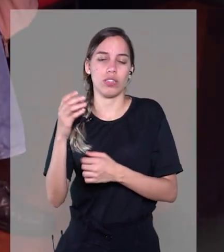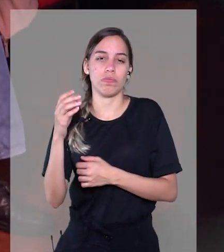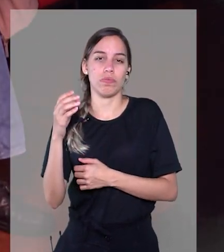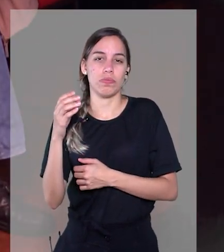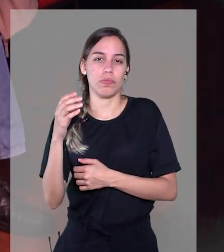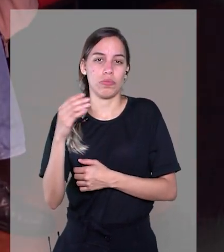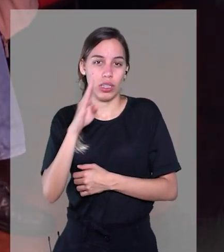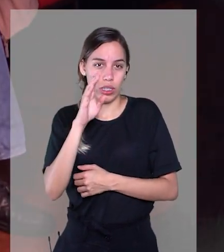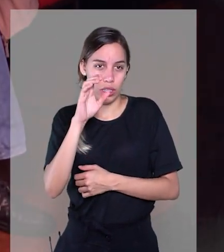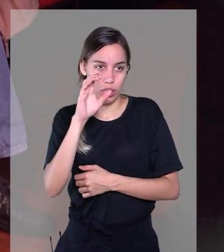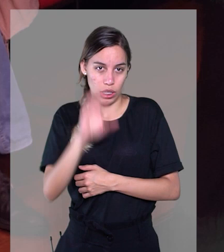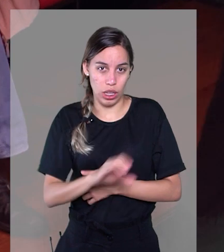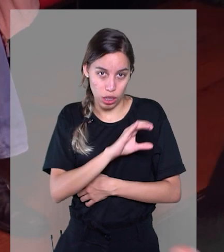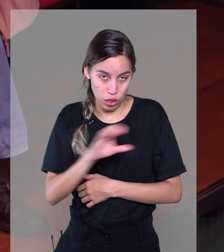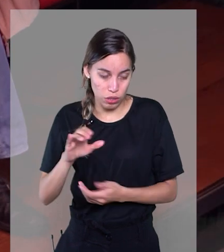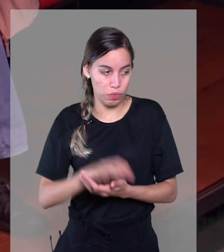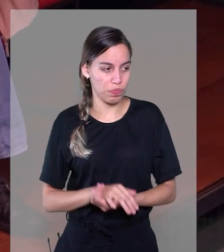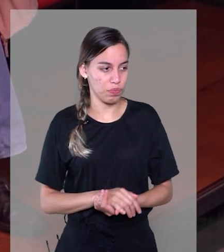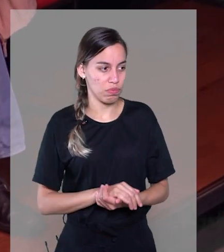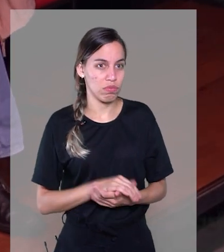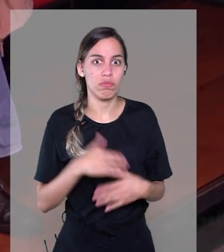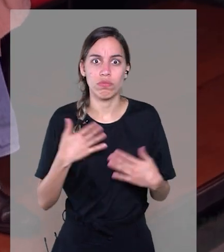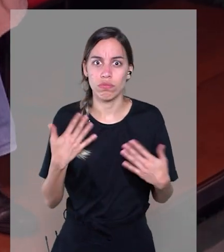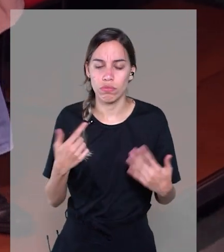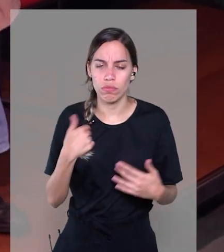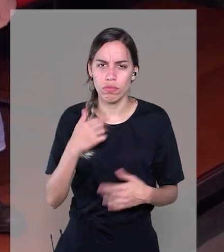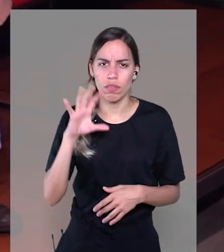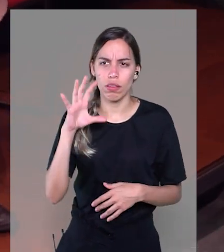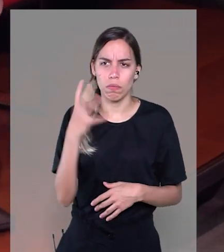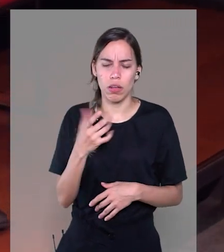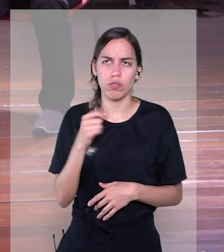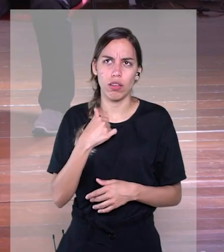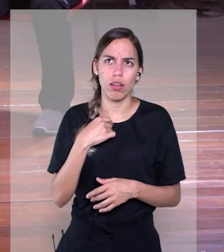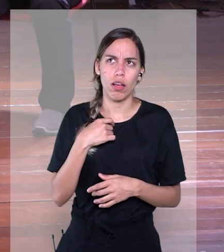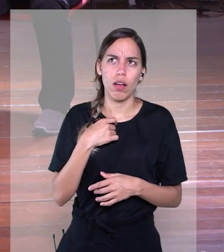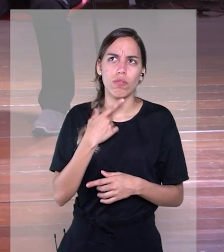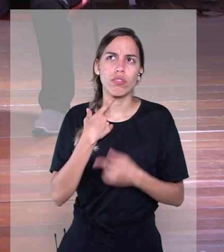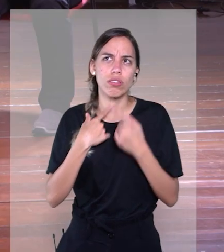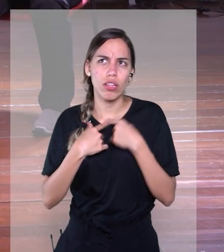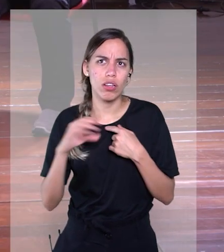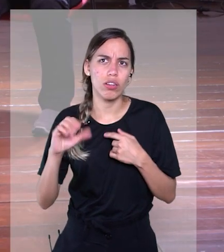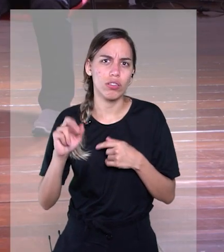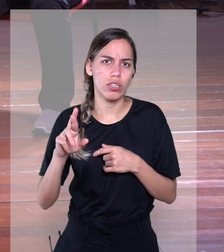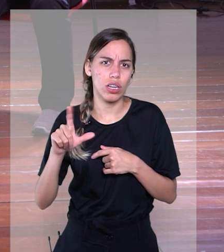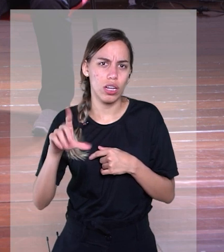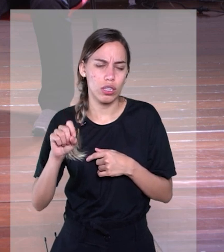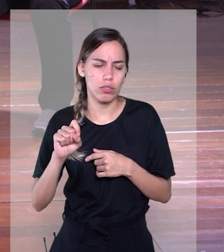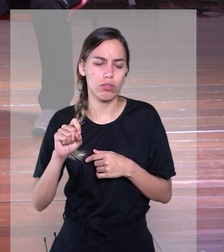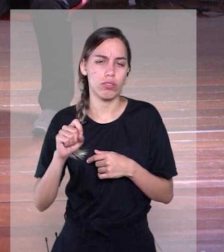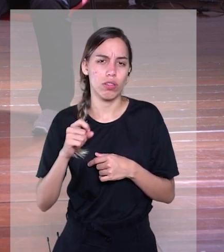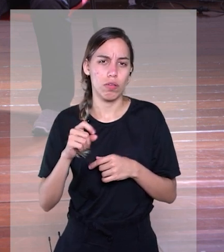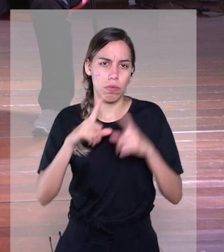lembrar uma coisa importante, que eu acho que a fascinação do Carlos pela fotografia deva ter começado em 1904,